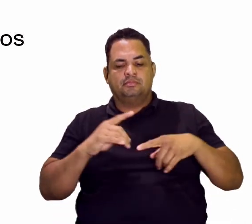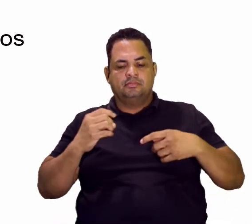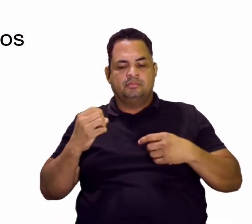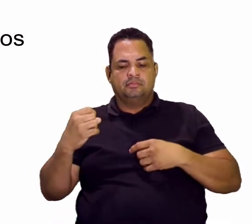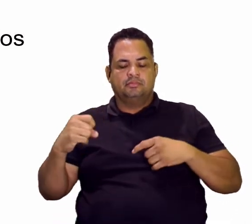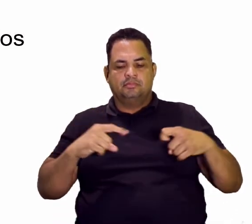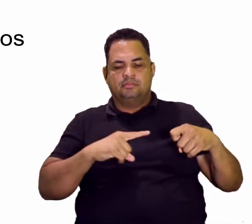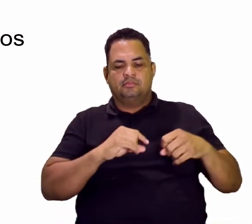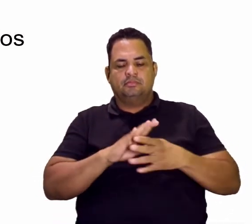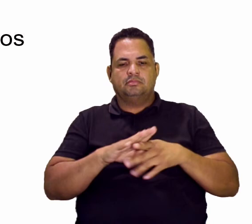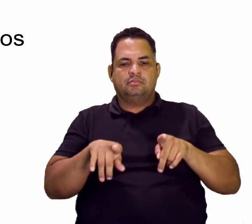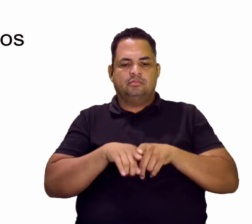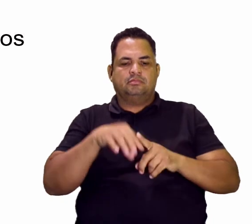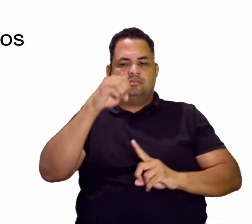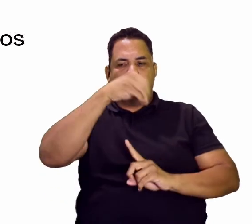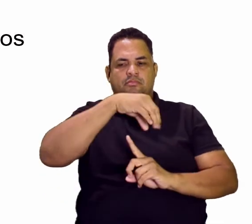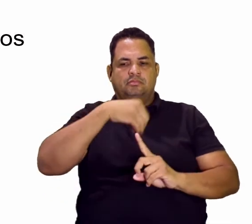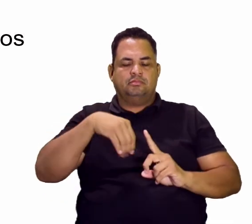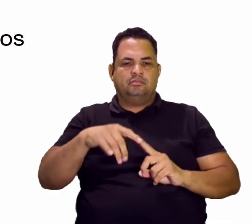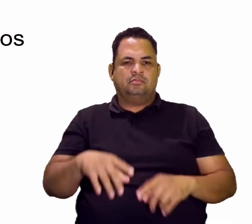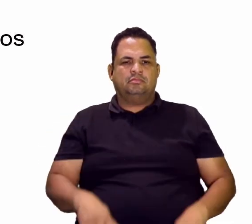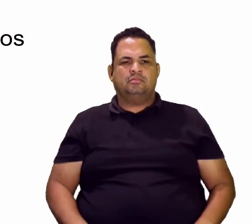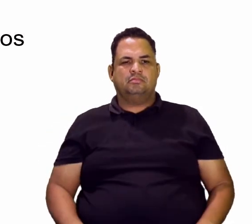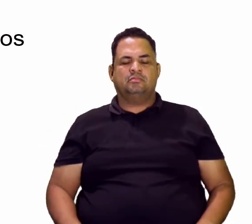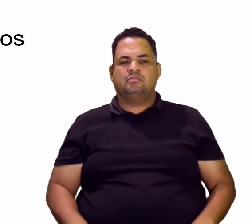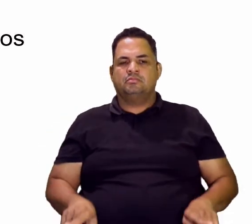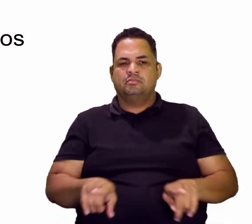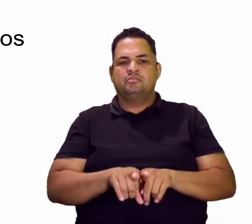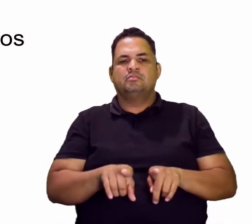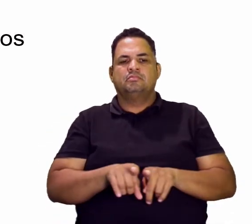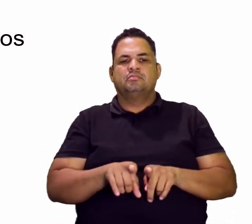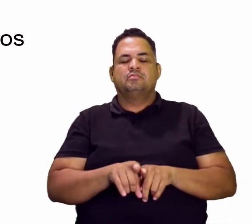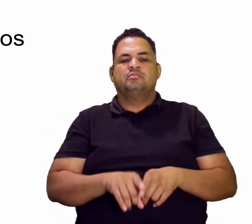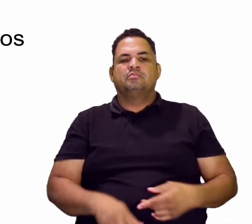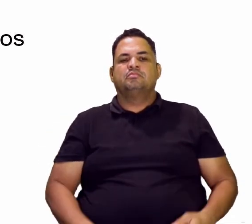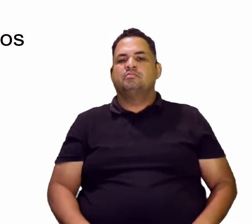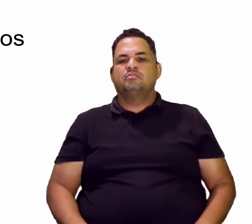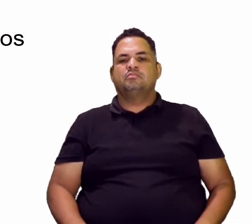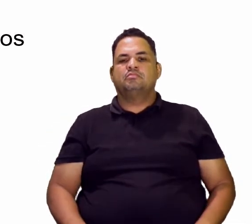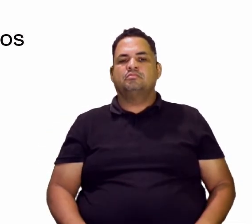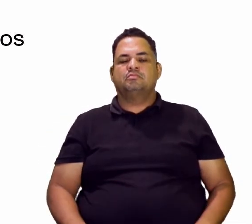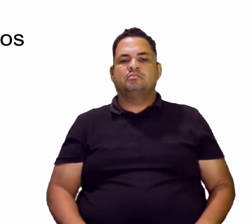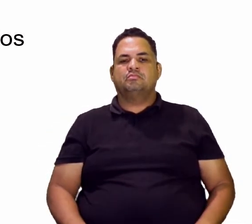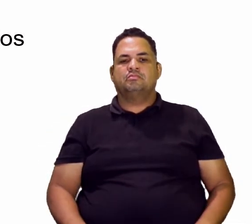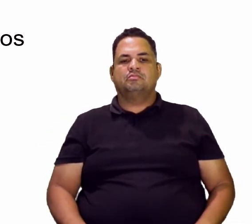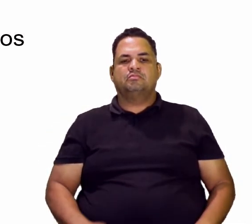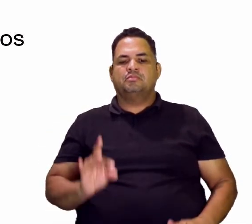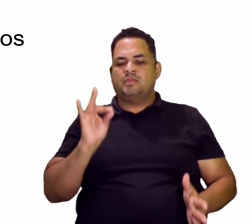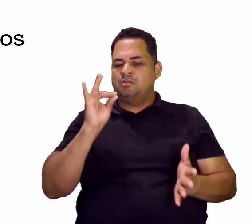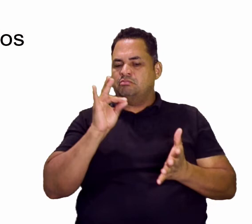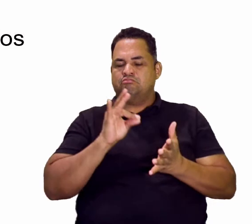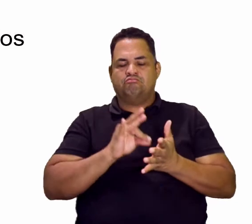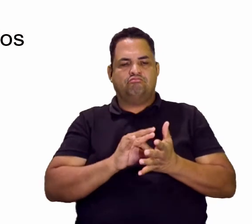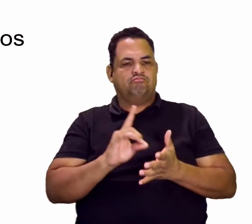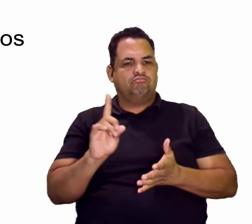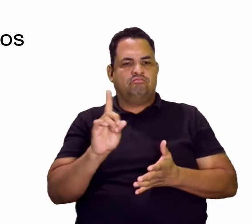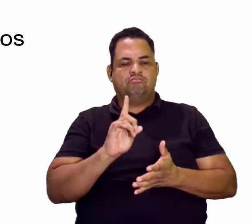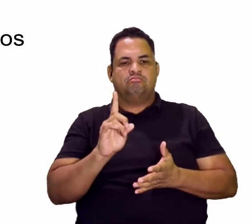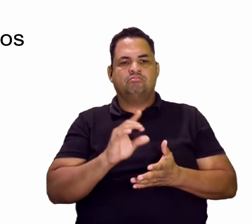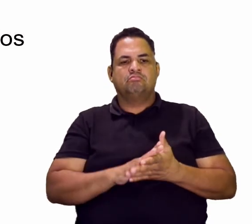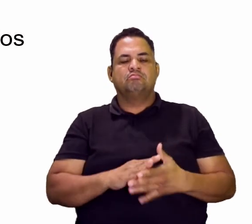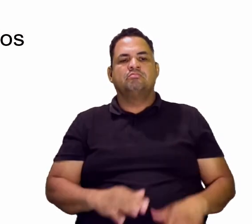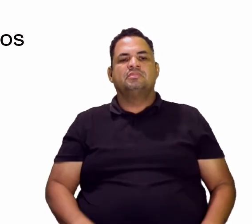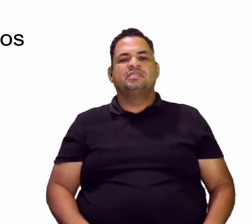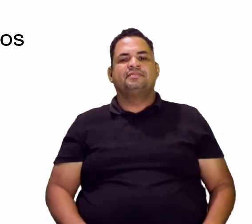e vírus que parasitam fungos. Então, essa também não é uma afirmação correta, porque eles